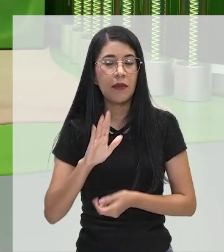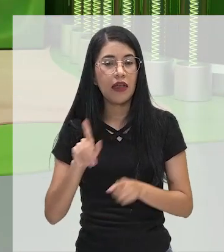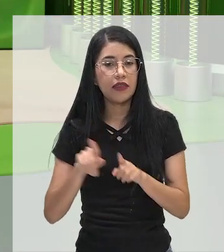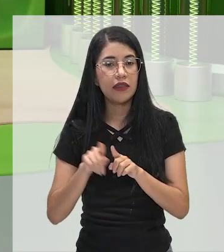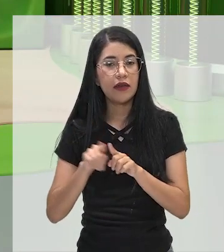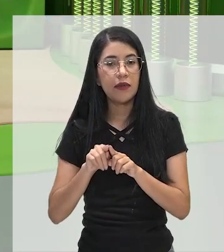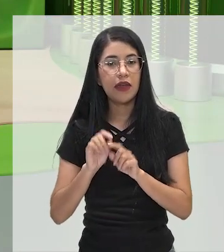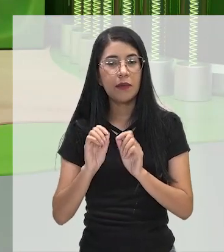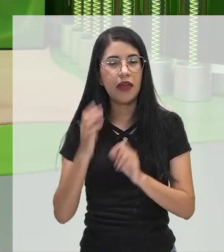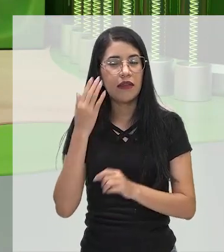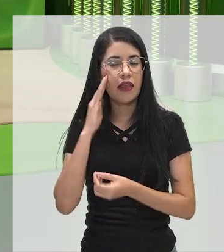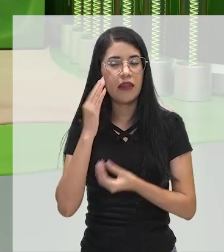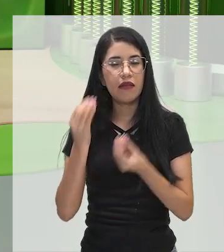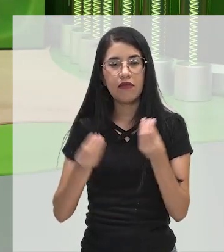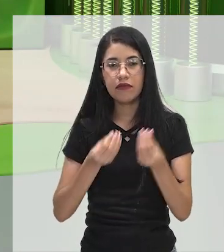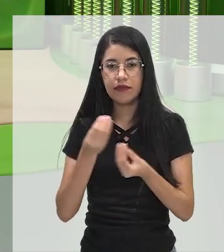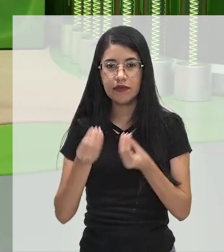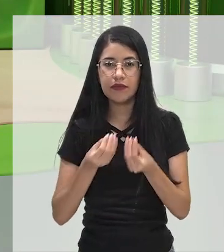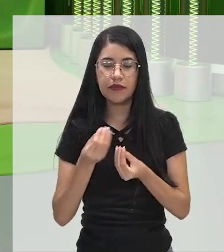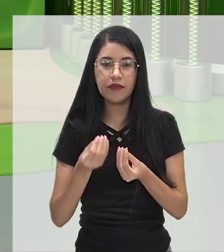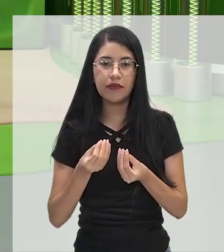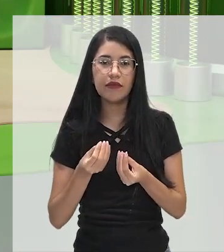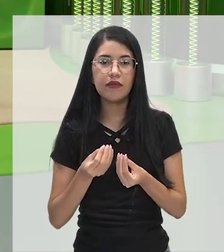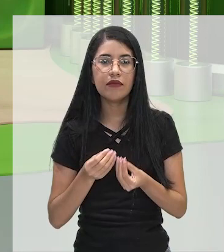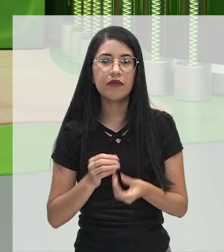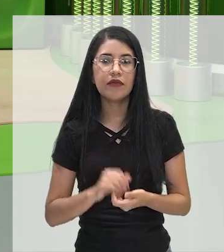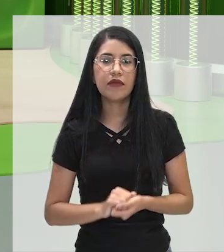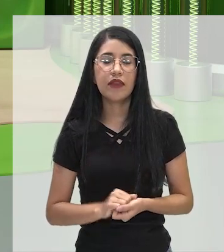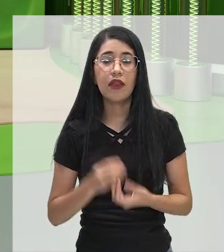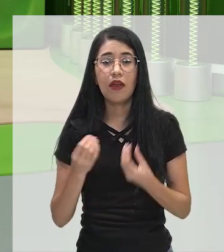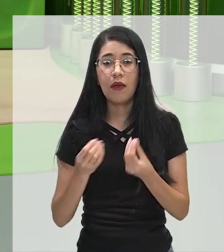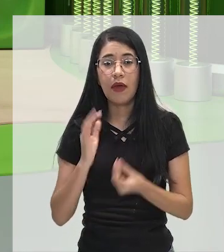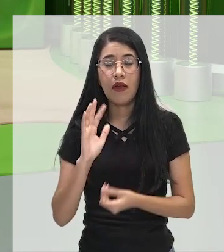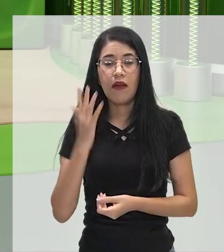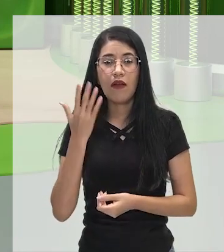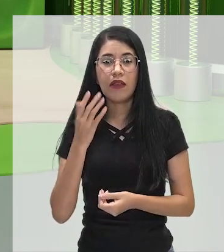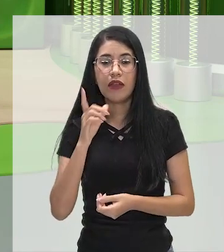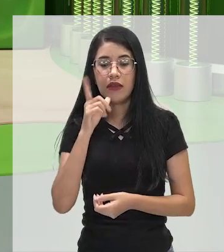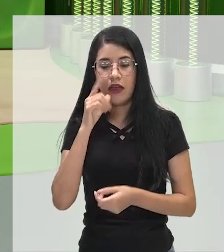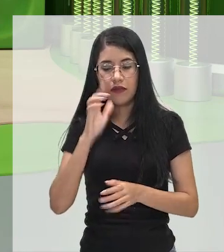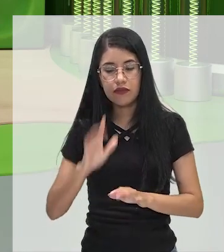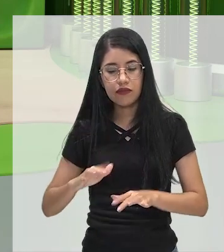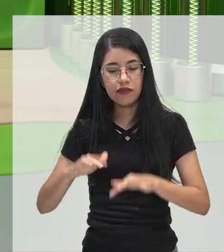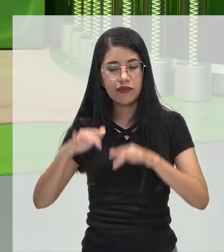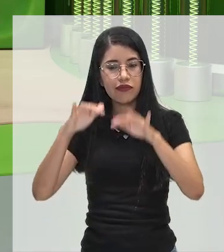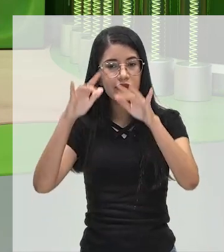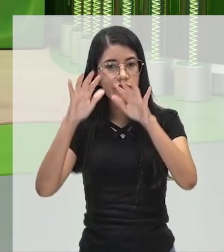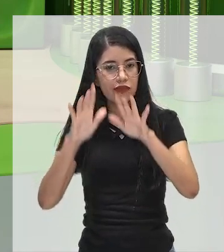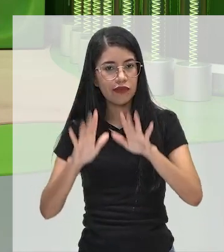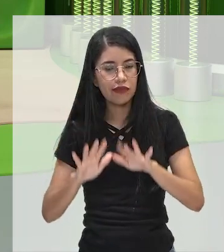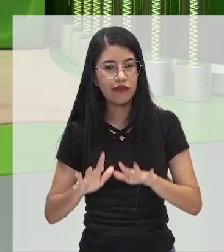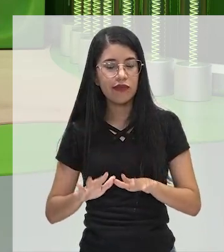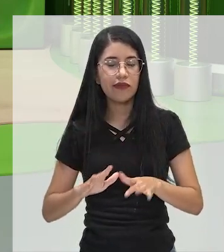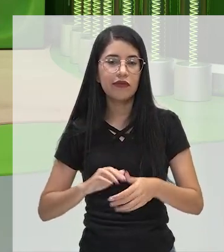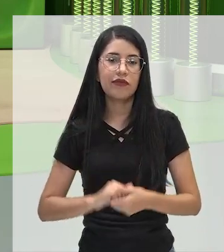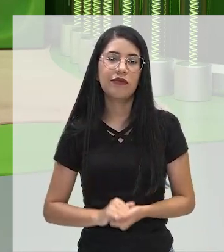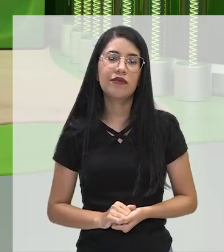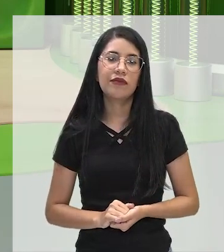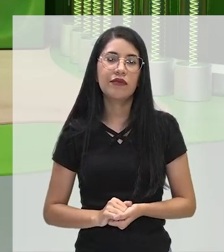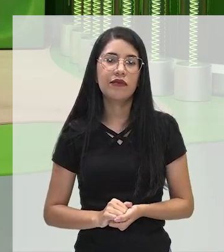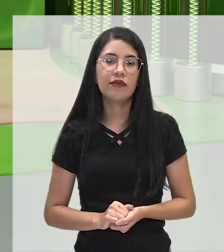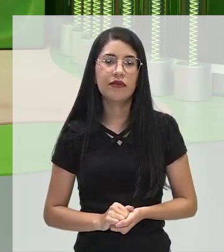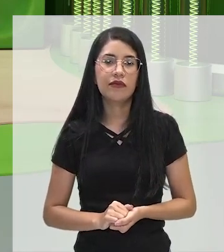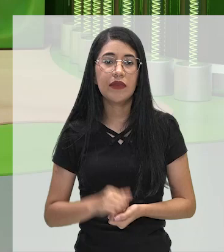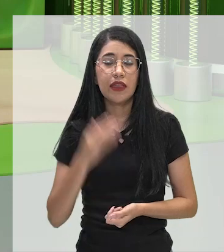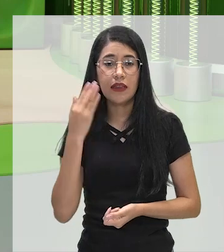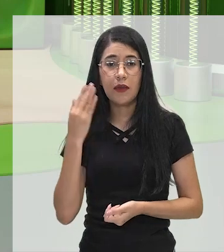para a gente entender um pouco melhor, né, como se dá essa subida e descida ali do nível. Olha só, lá no nosso